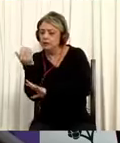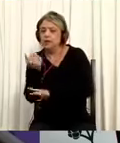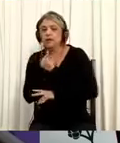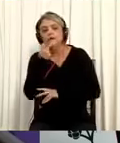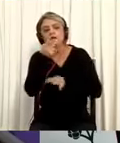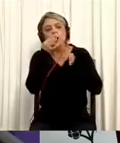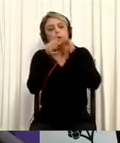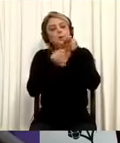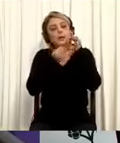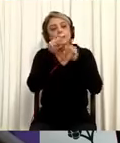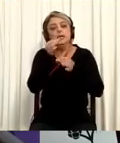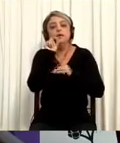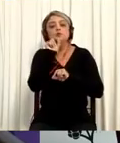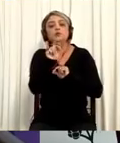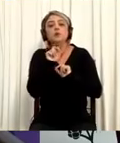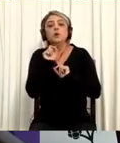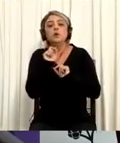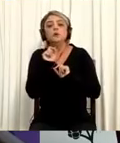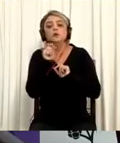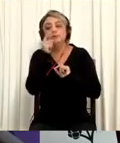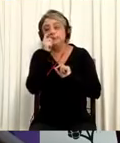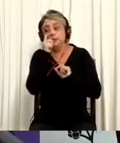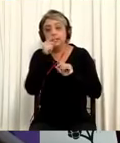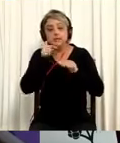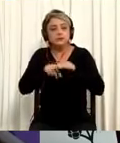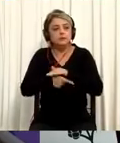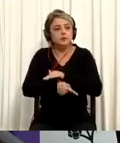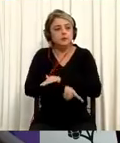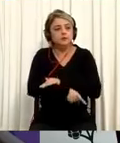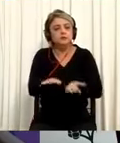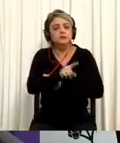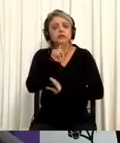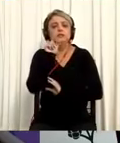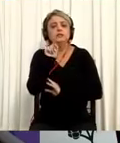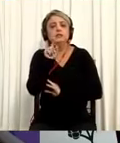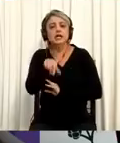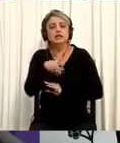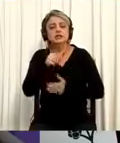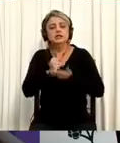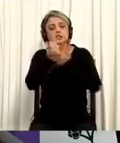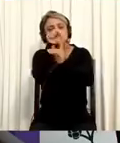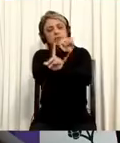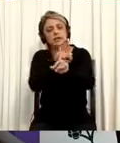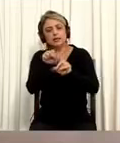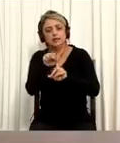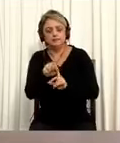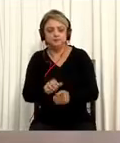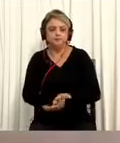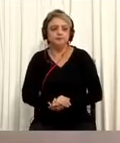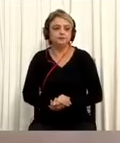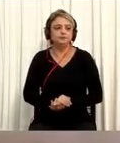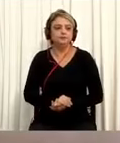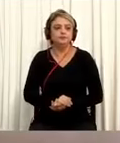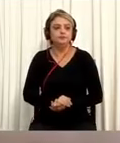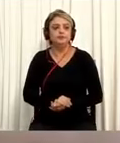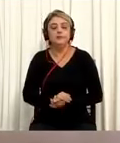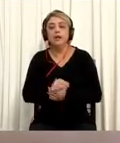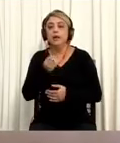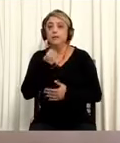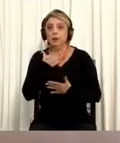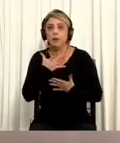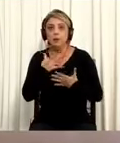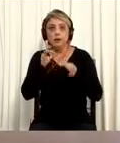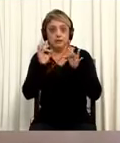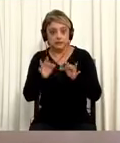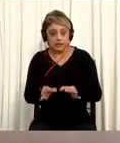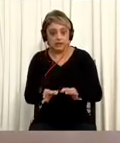você comentasse um pouco sobre essa profundidade que é ser solidário. Bom, é exatamente